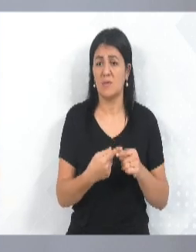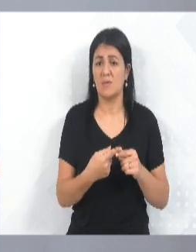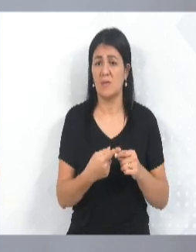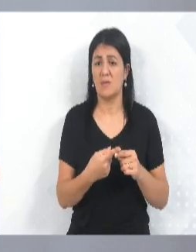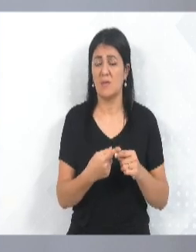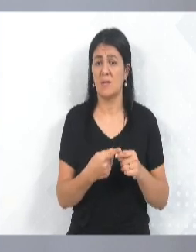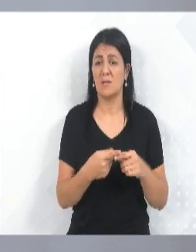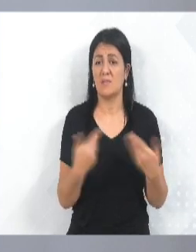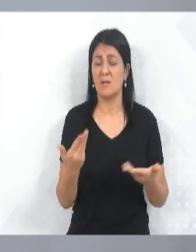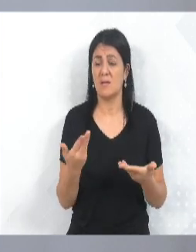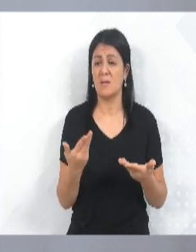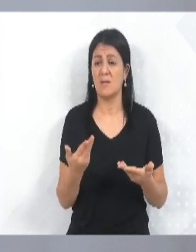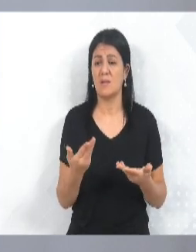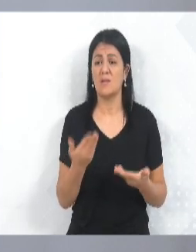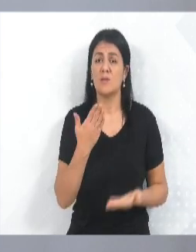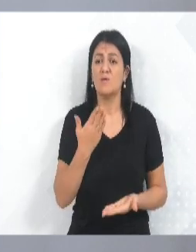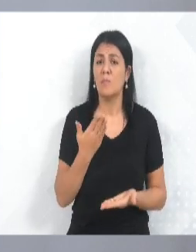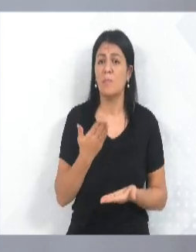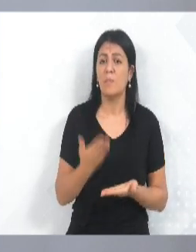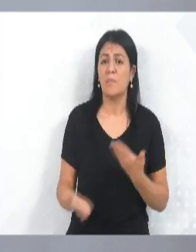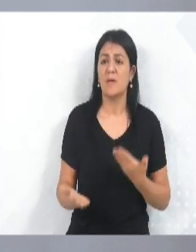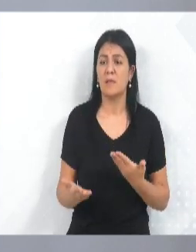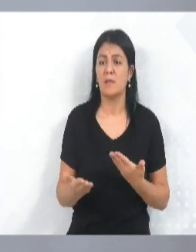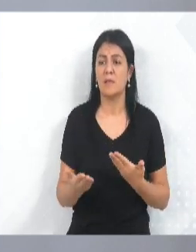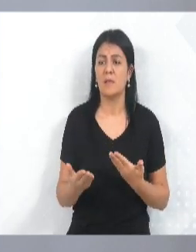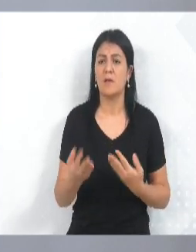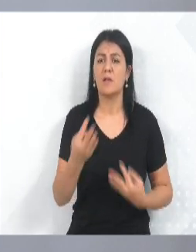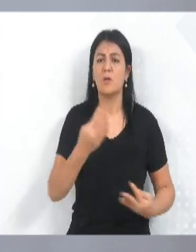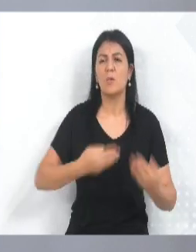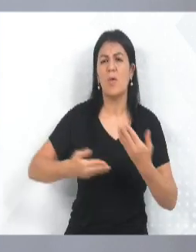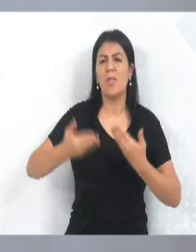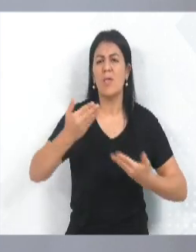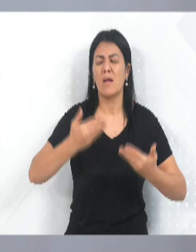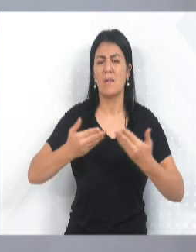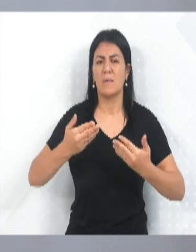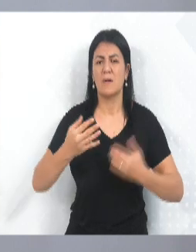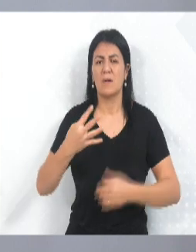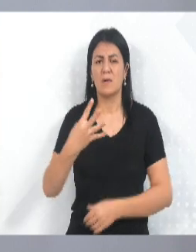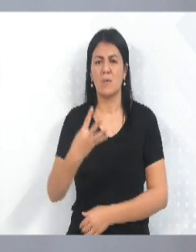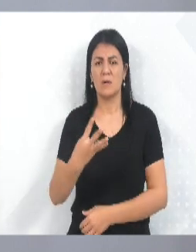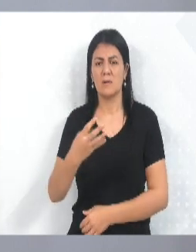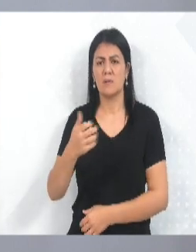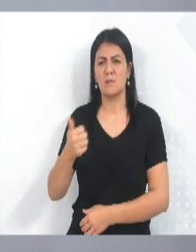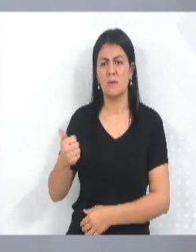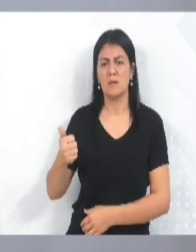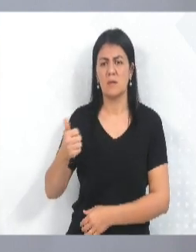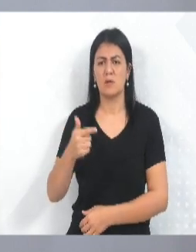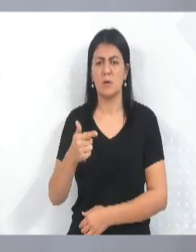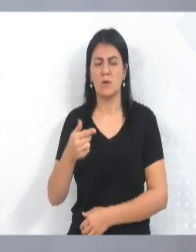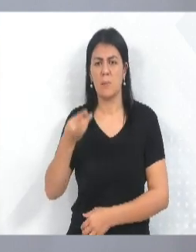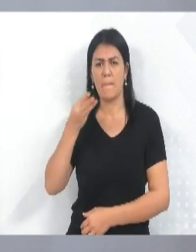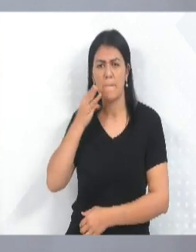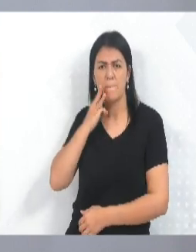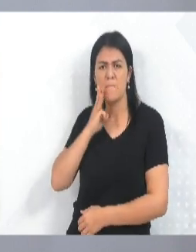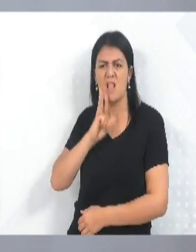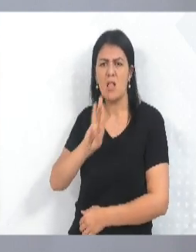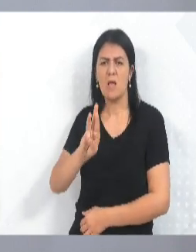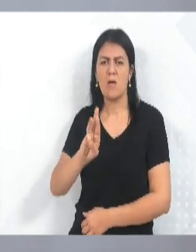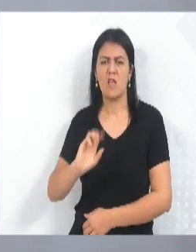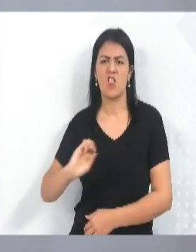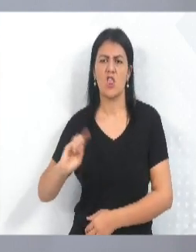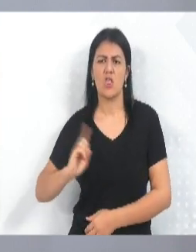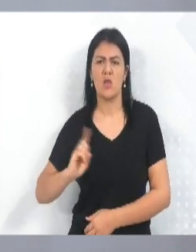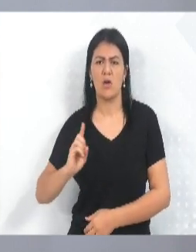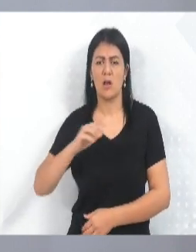no tratamento 412 Milhões de Dólares no mundo para tratar a